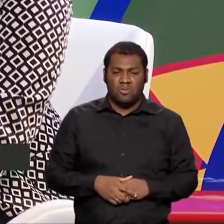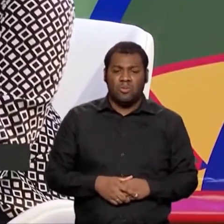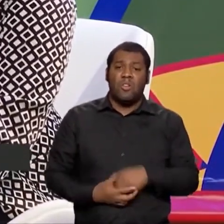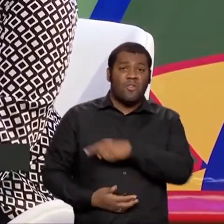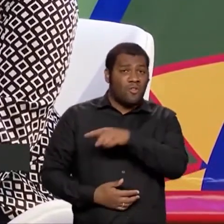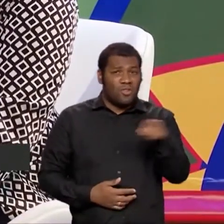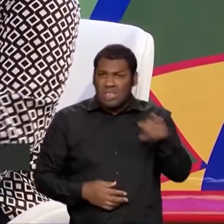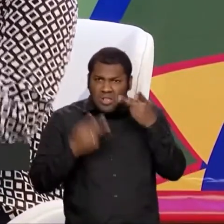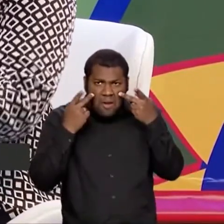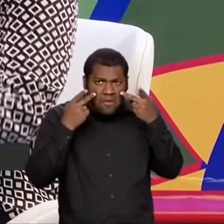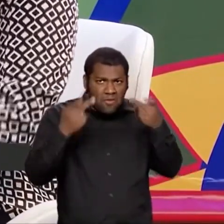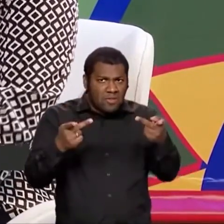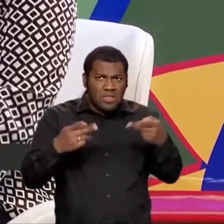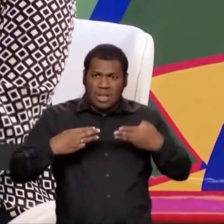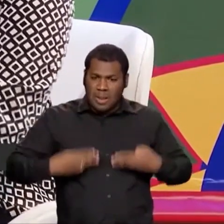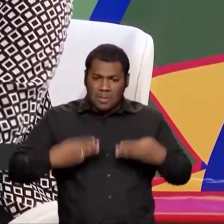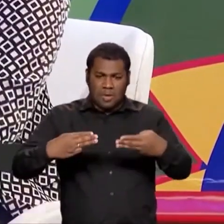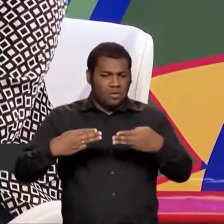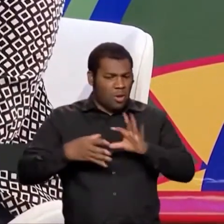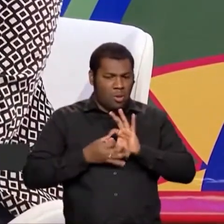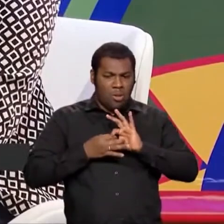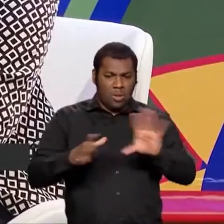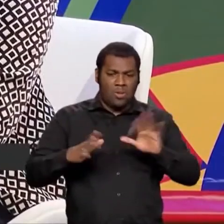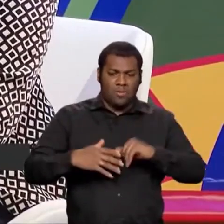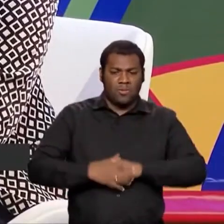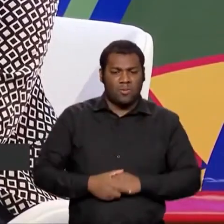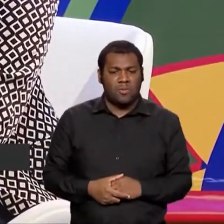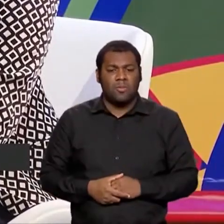visitar, buscar. E